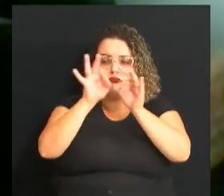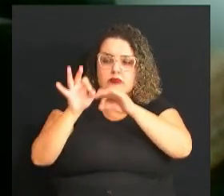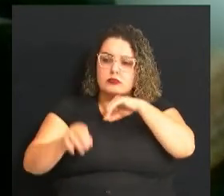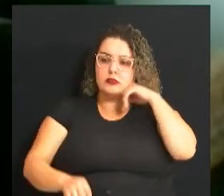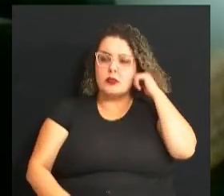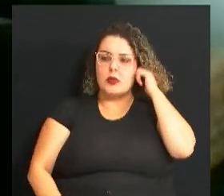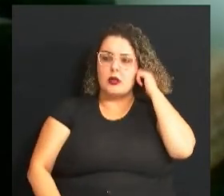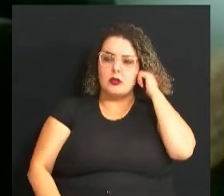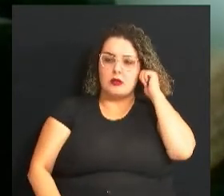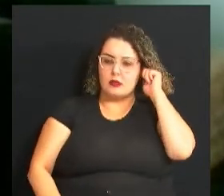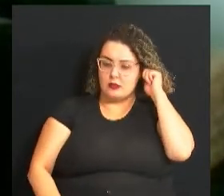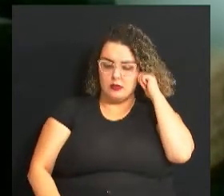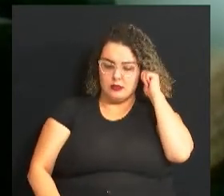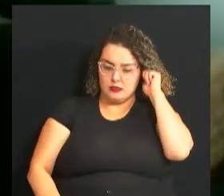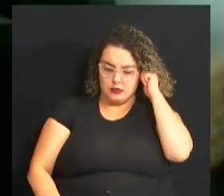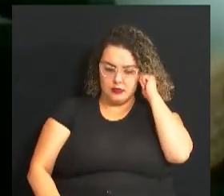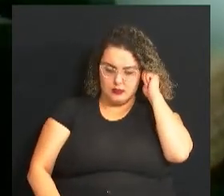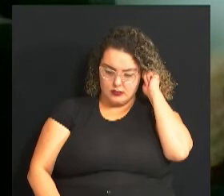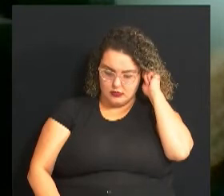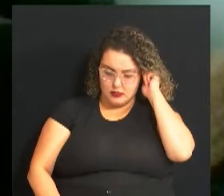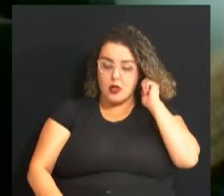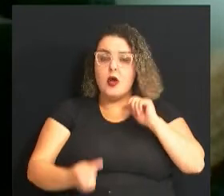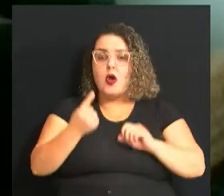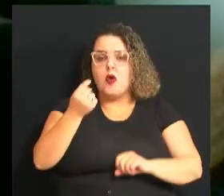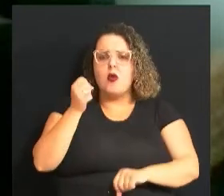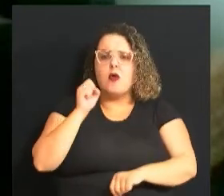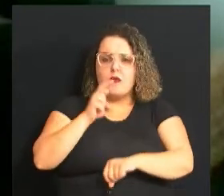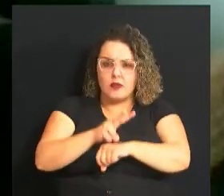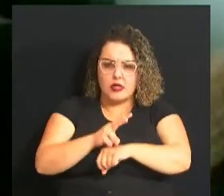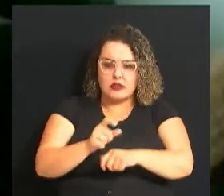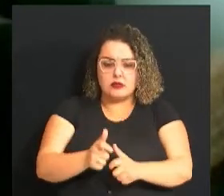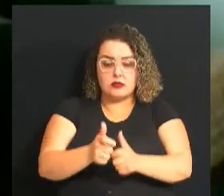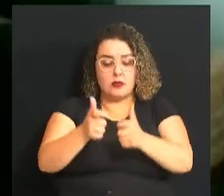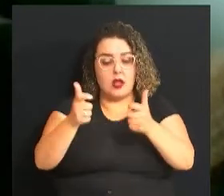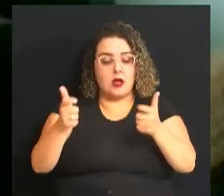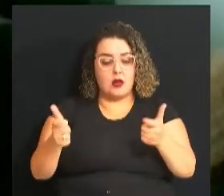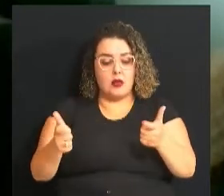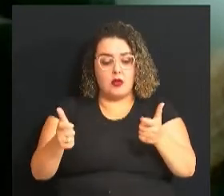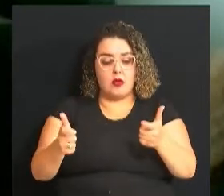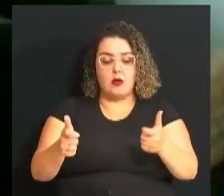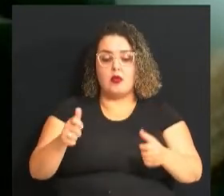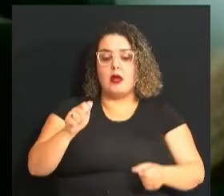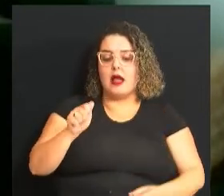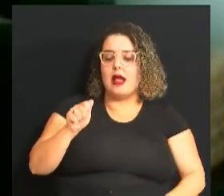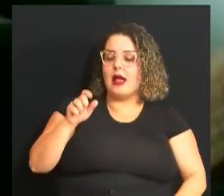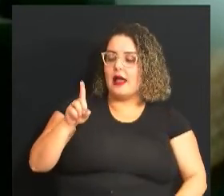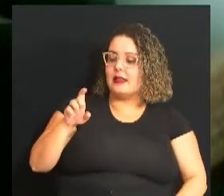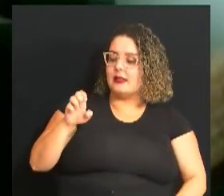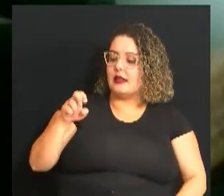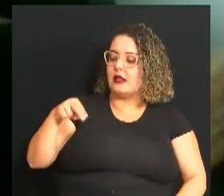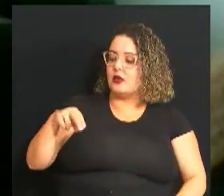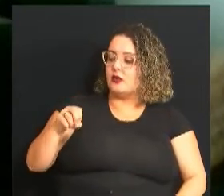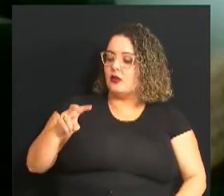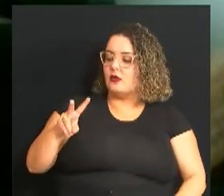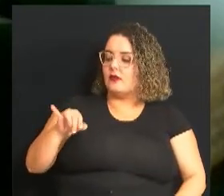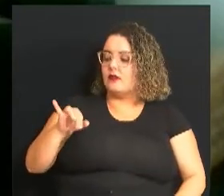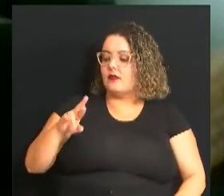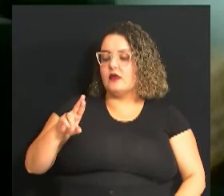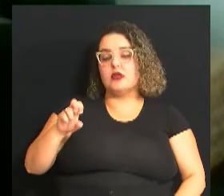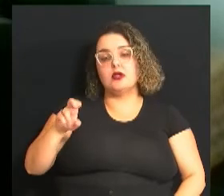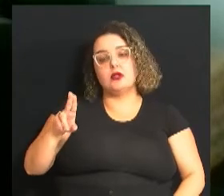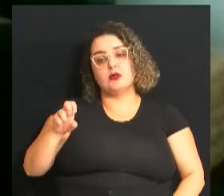um vírus parece predominante nesses casos, que é o adenovírus. O adenovírus é um vírus que a gente